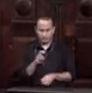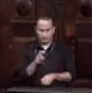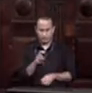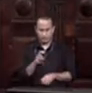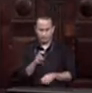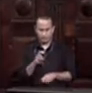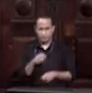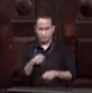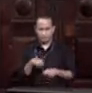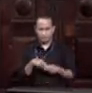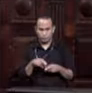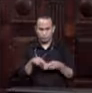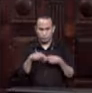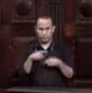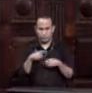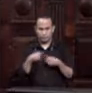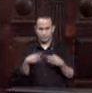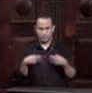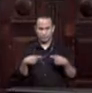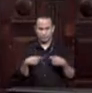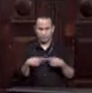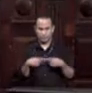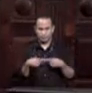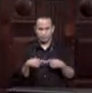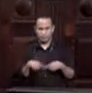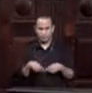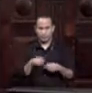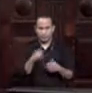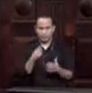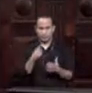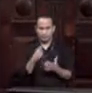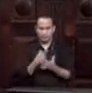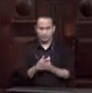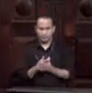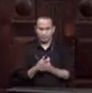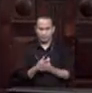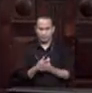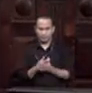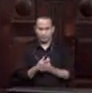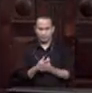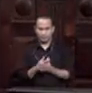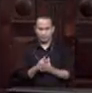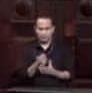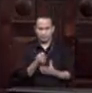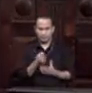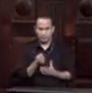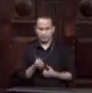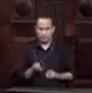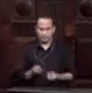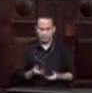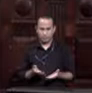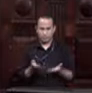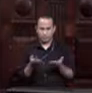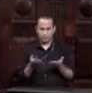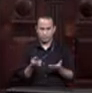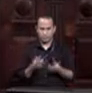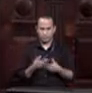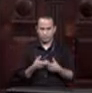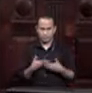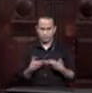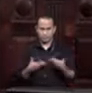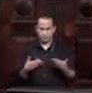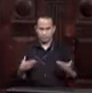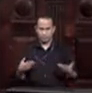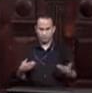aqui o parágrafo único, pagamento de despesas com recursos oriundos dos